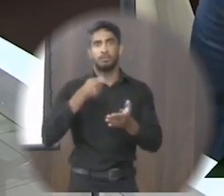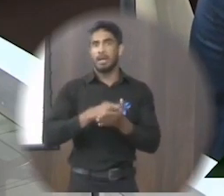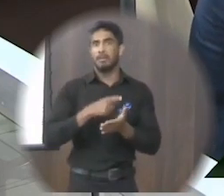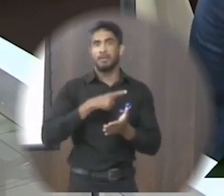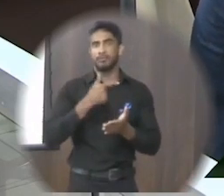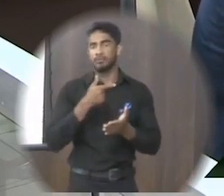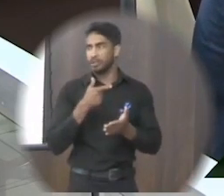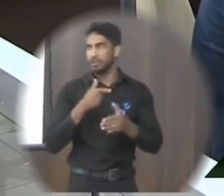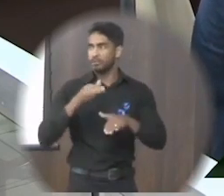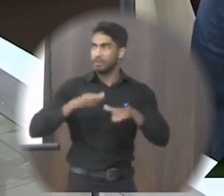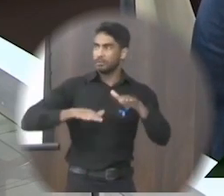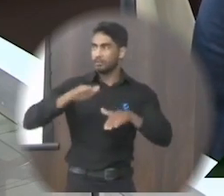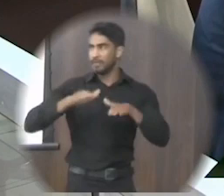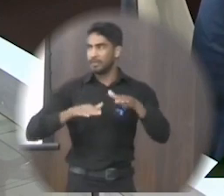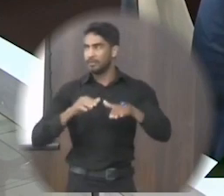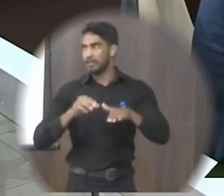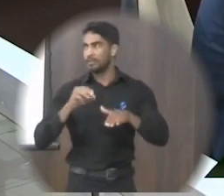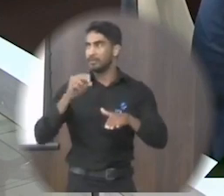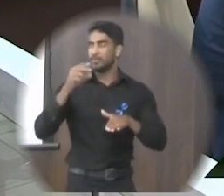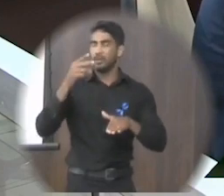vai chegar aí